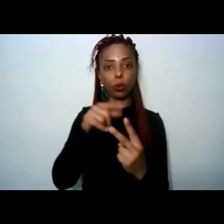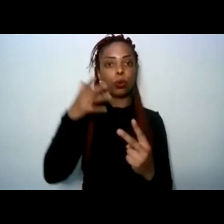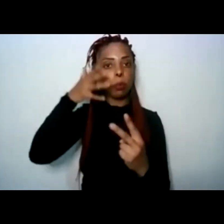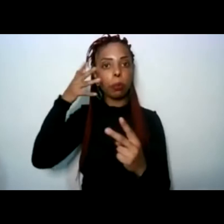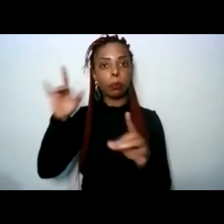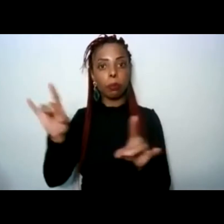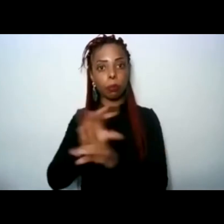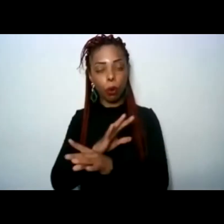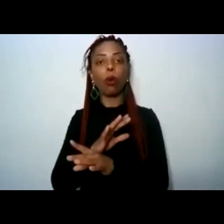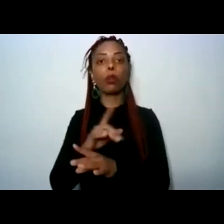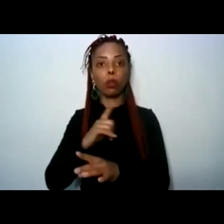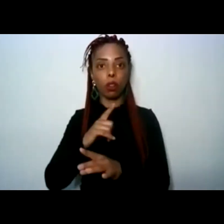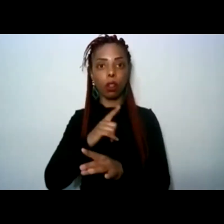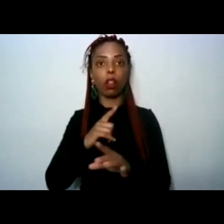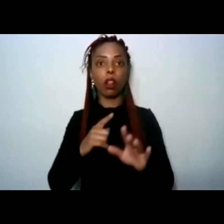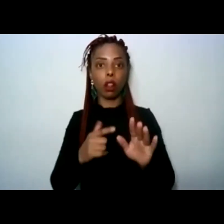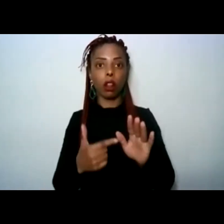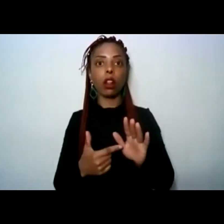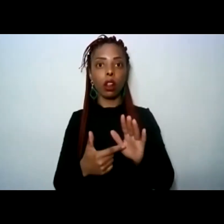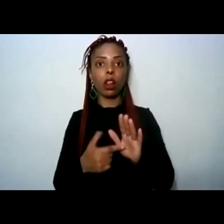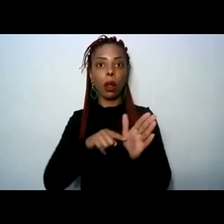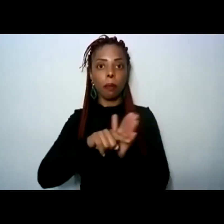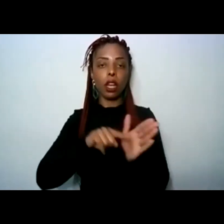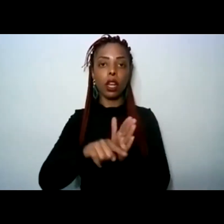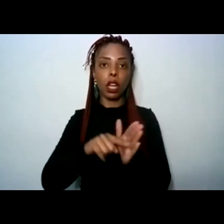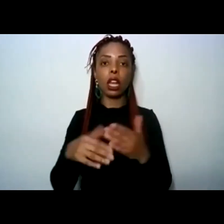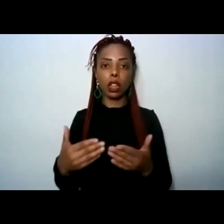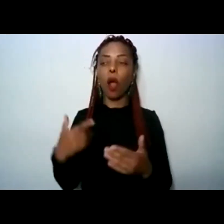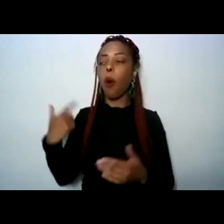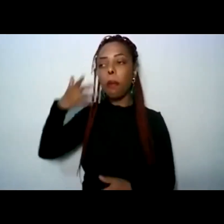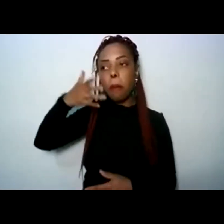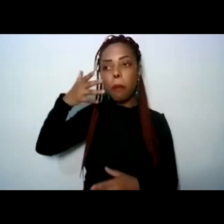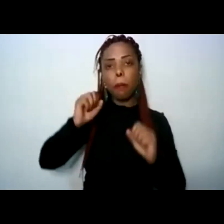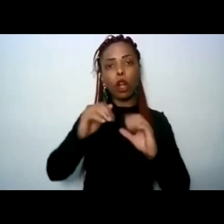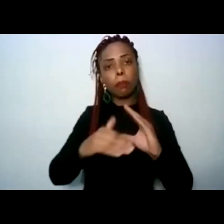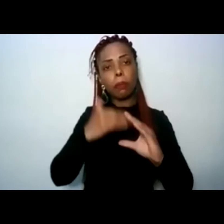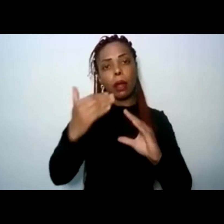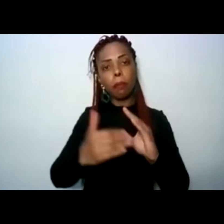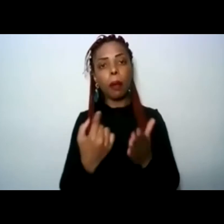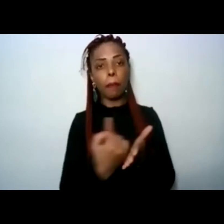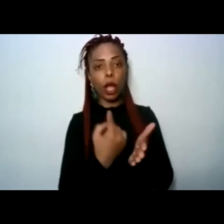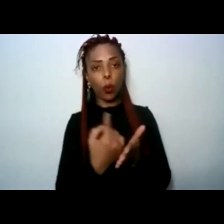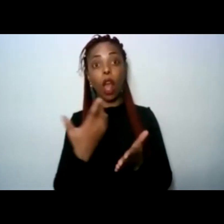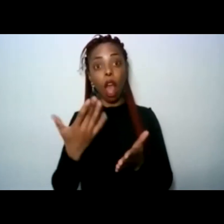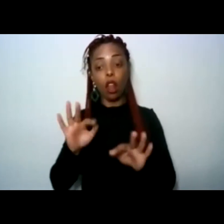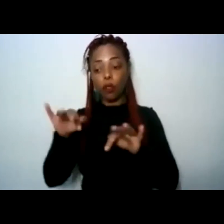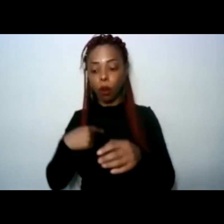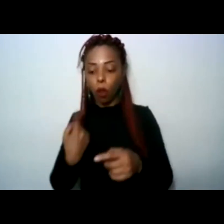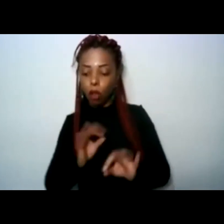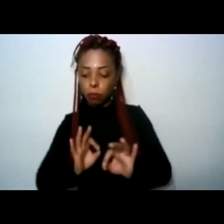puderem ir durante a apresentação, claro, encaminhando suas questões, a gente vai organizar e vai ter uma sessão específica para as